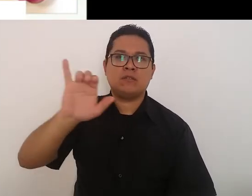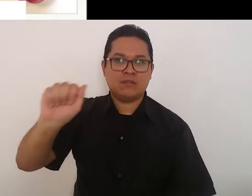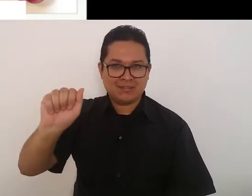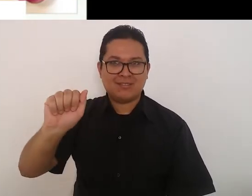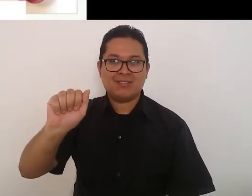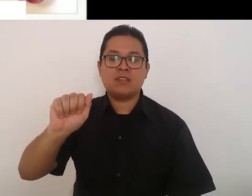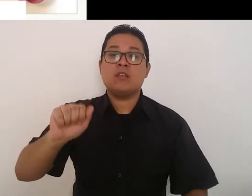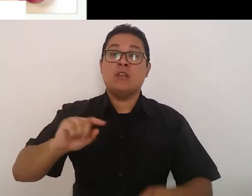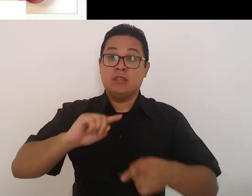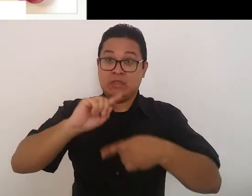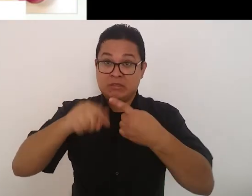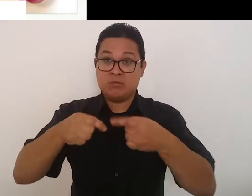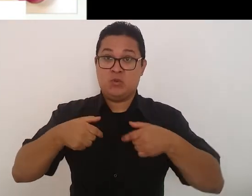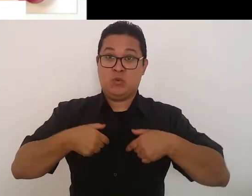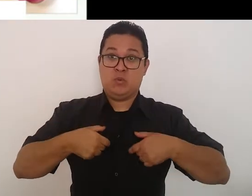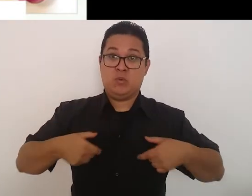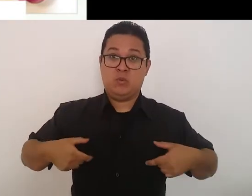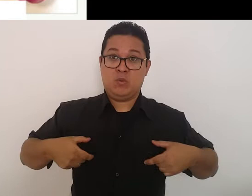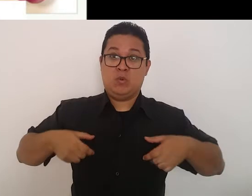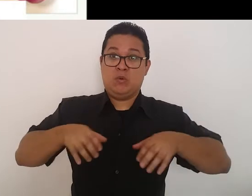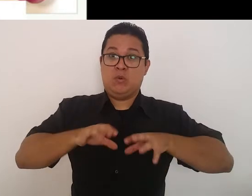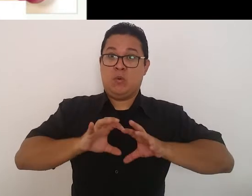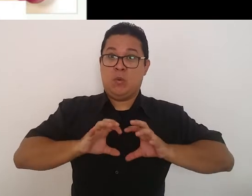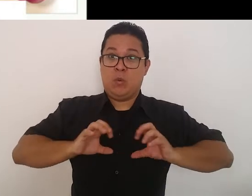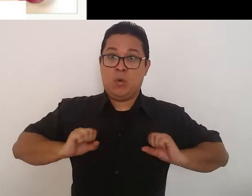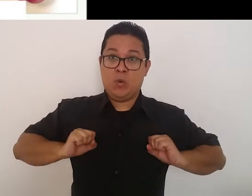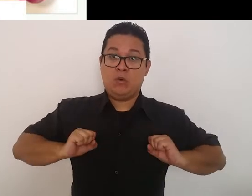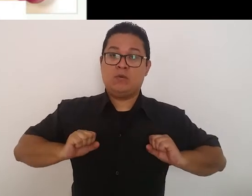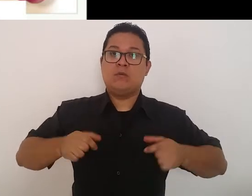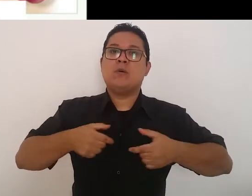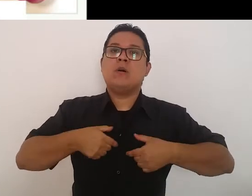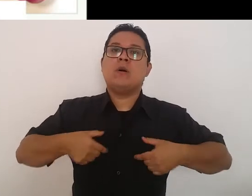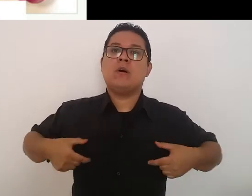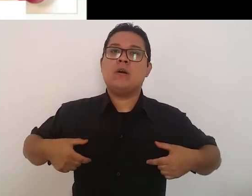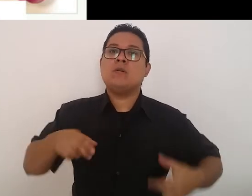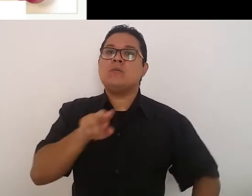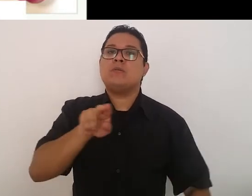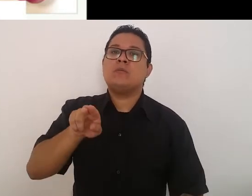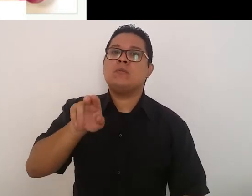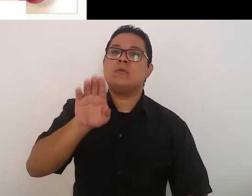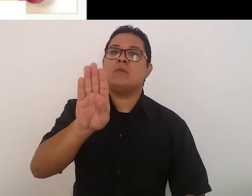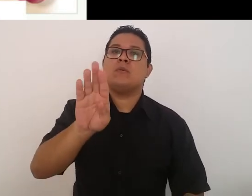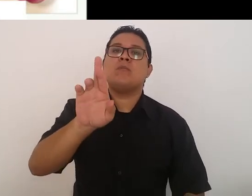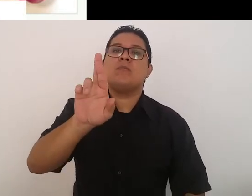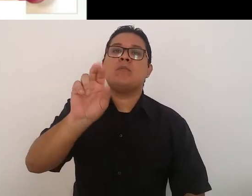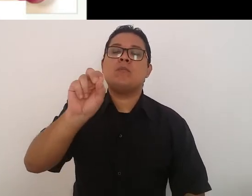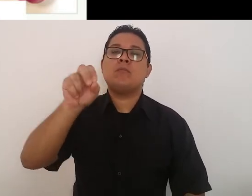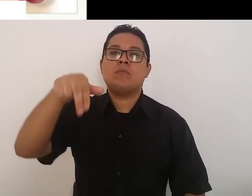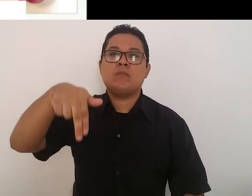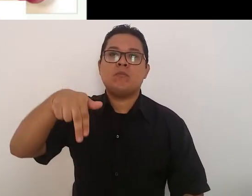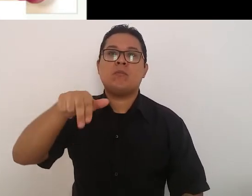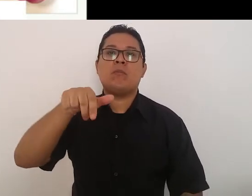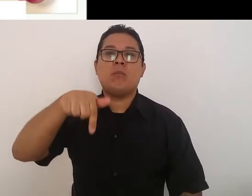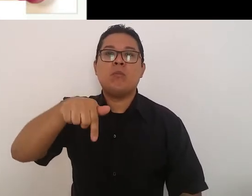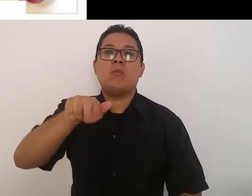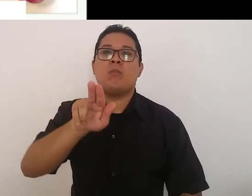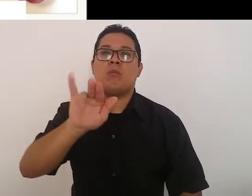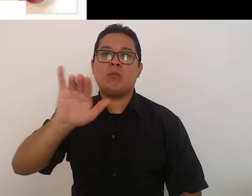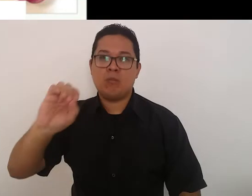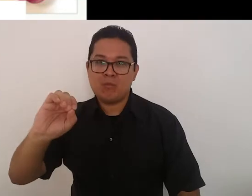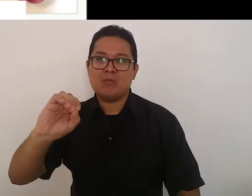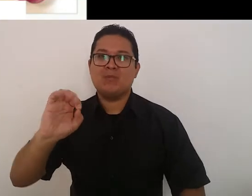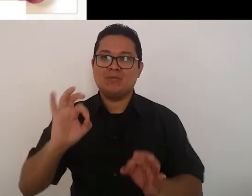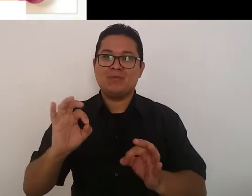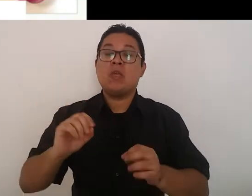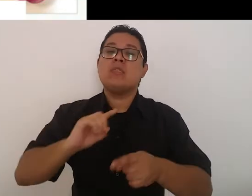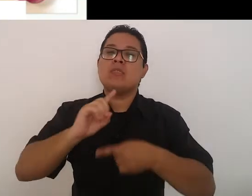vão formar os brônquios, e aí vai formar uma rede de pequenos canaizinhos, que são os brônquios e